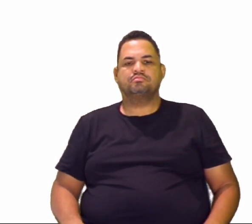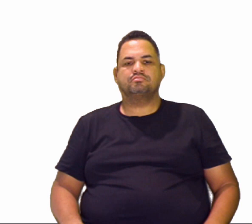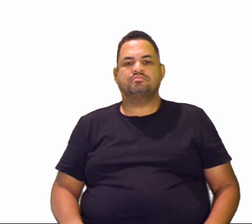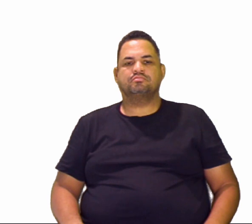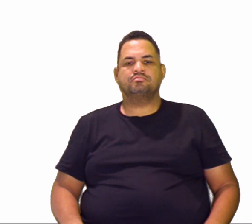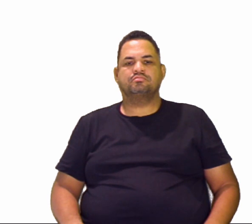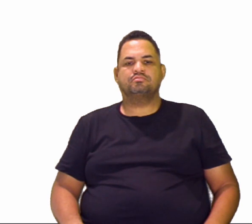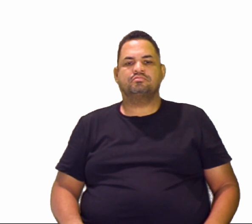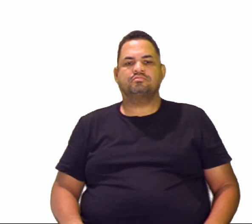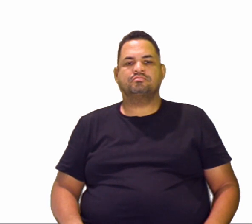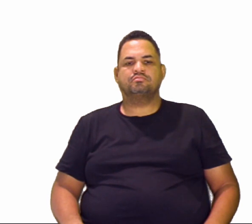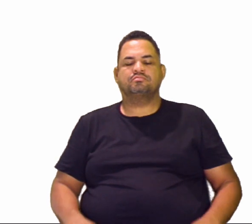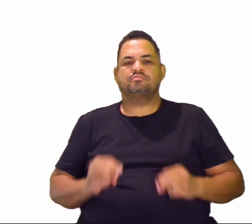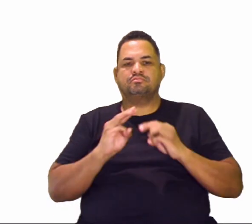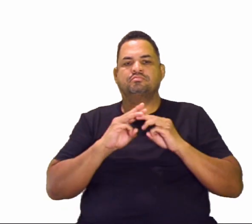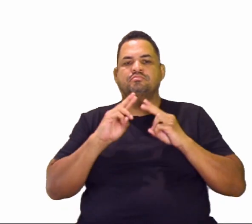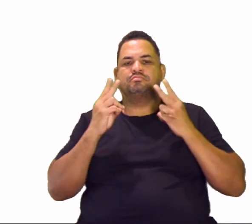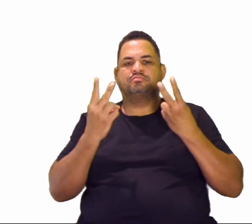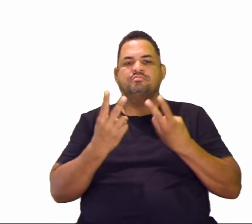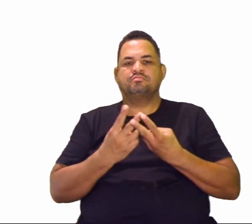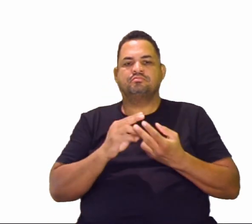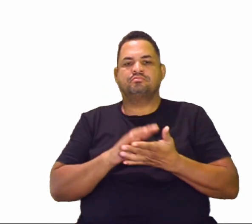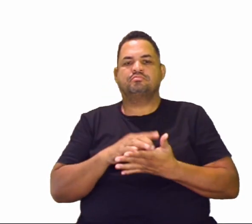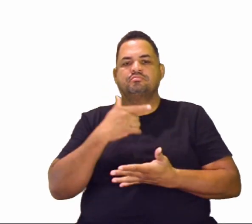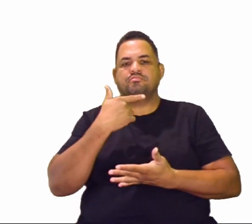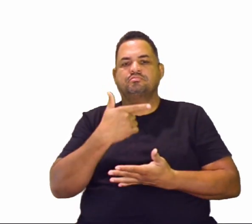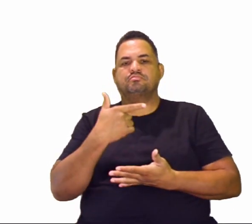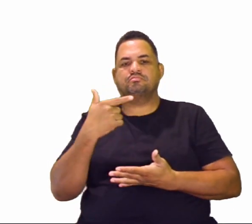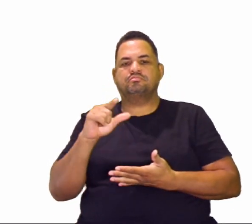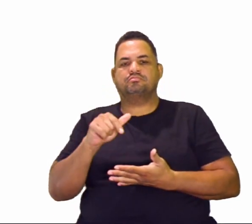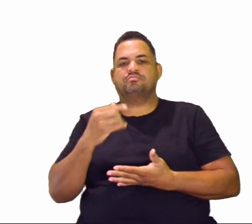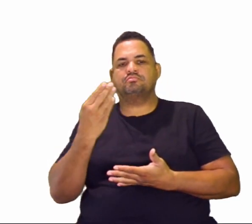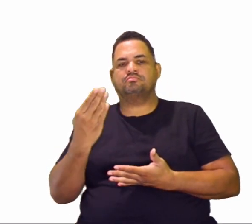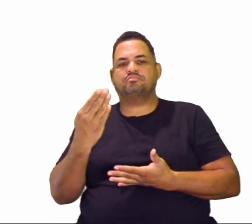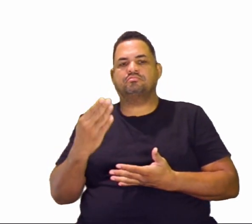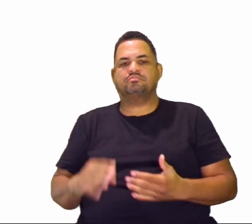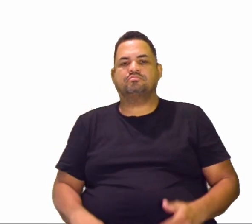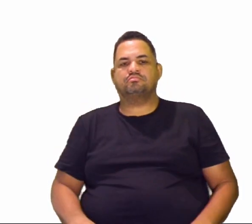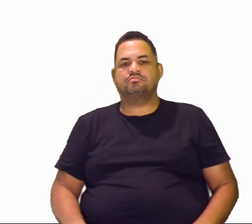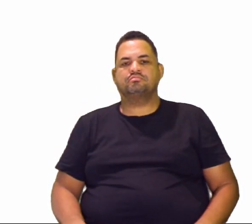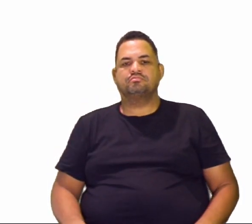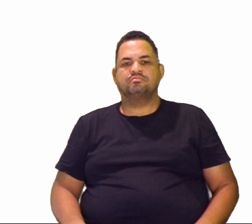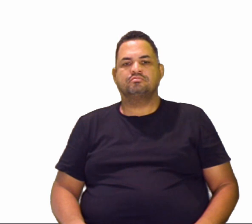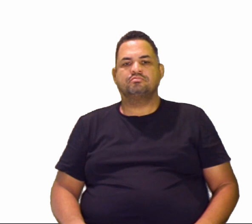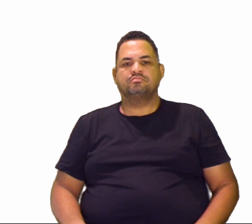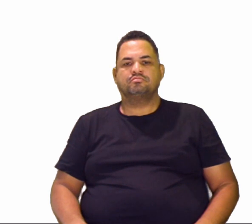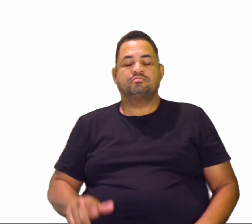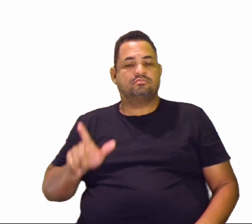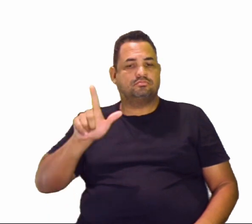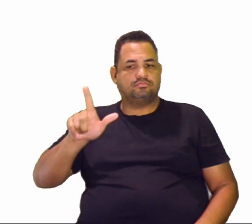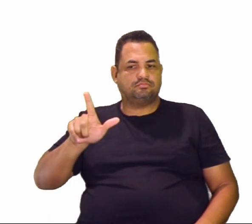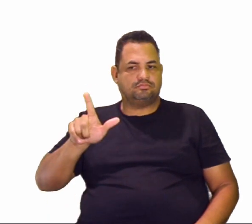CNTP, o volume que vai ocupar é 22,4 litros.